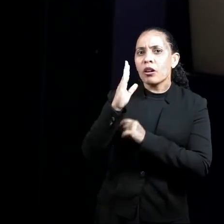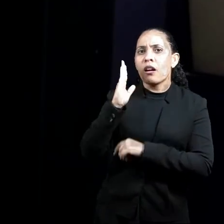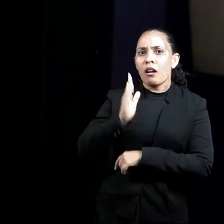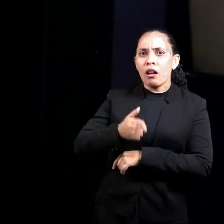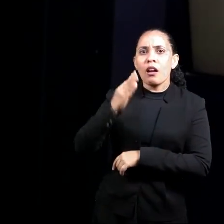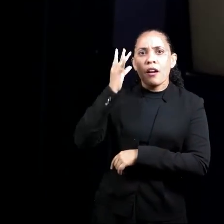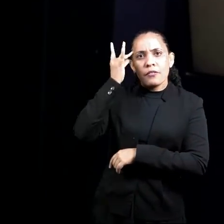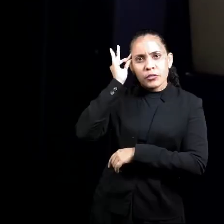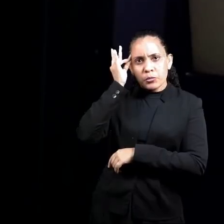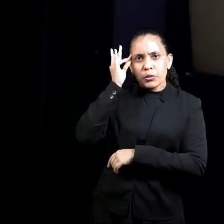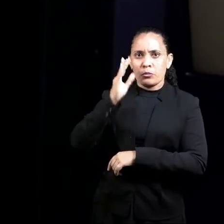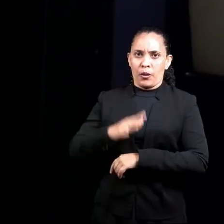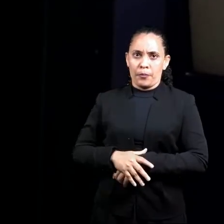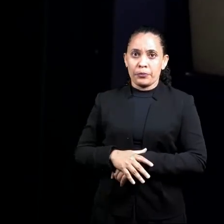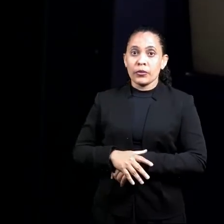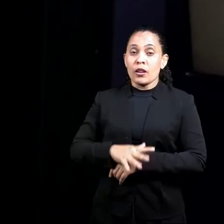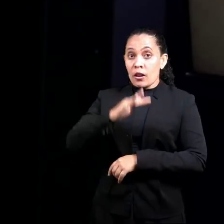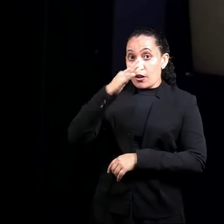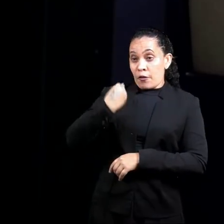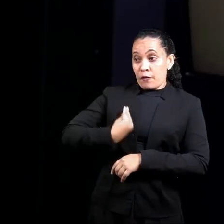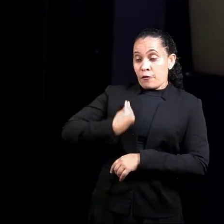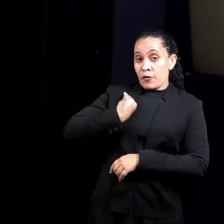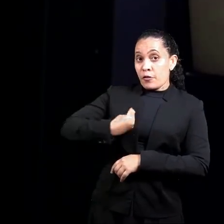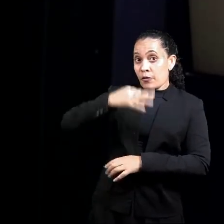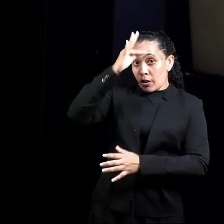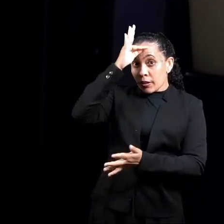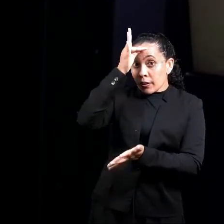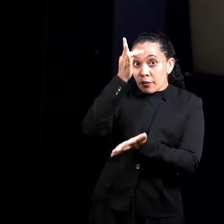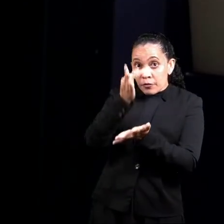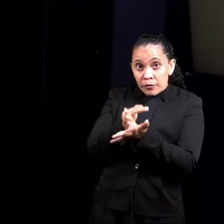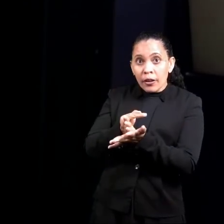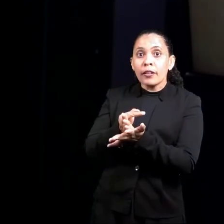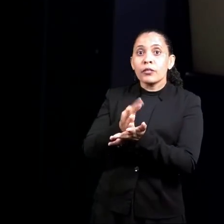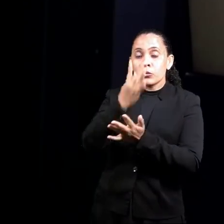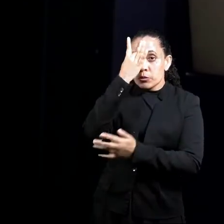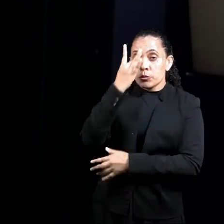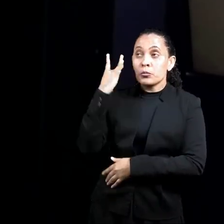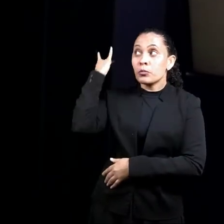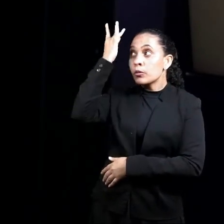espiritual, caminhar pela fé, caminhar na dependência e na direção do Espírito